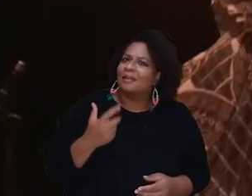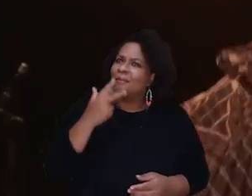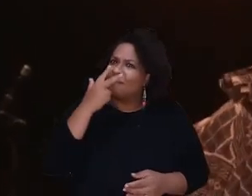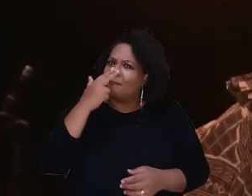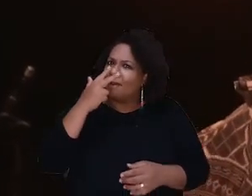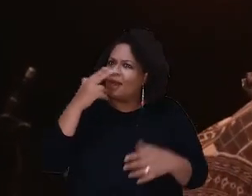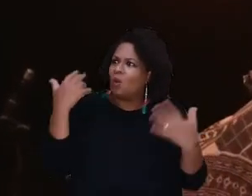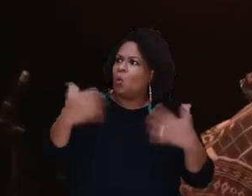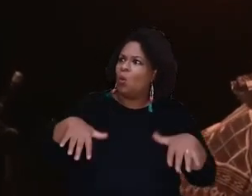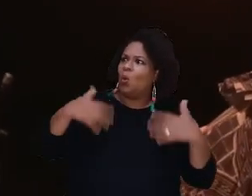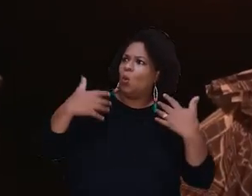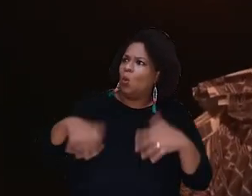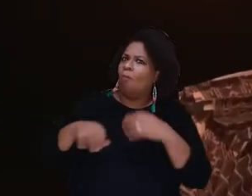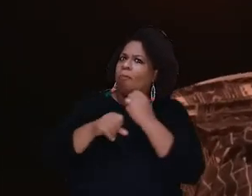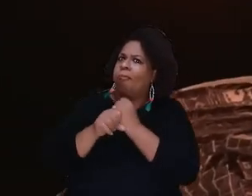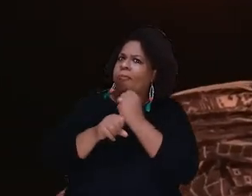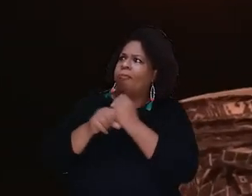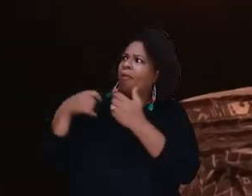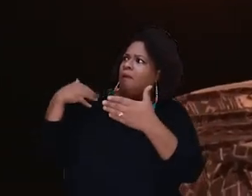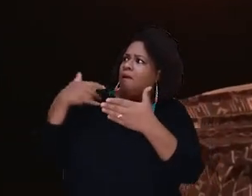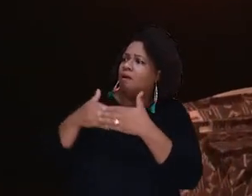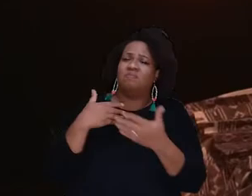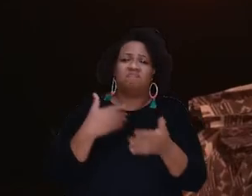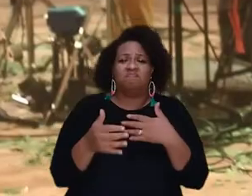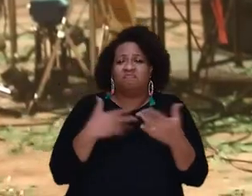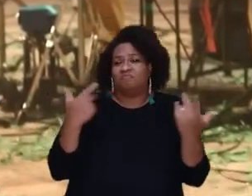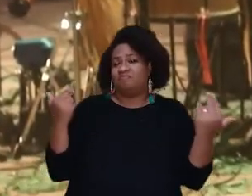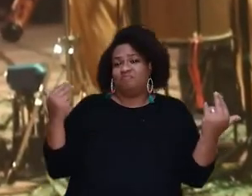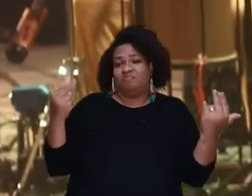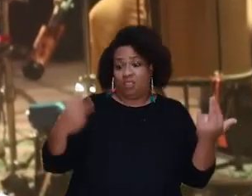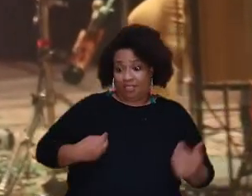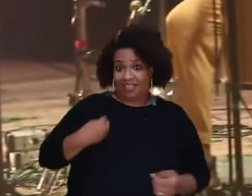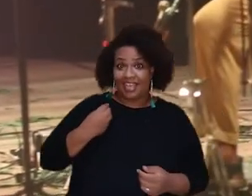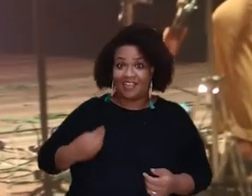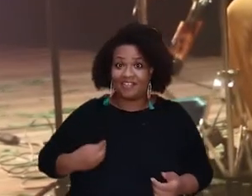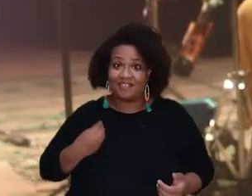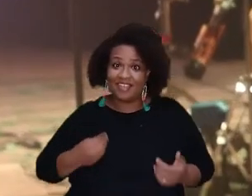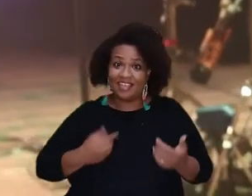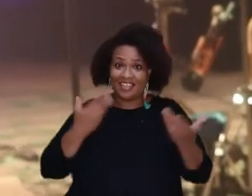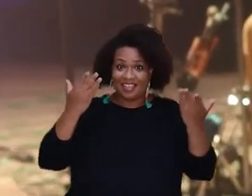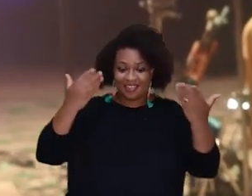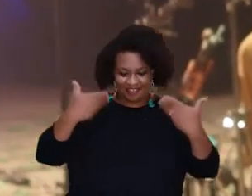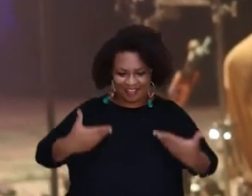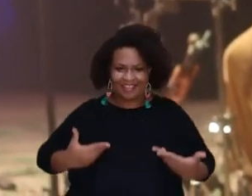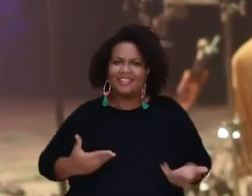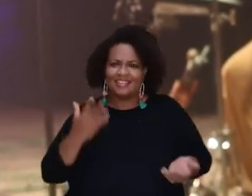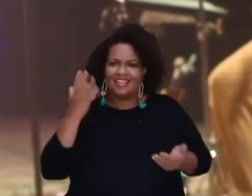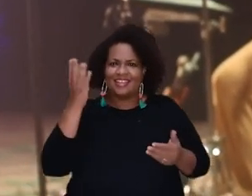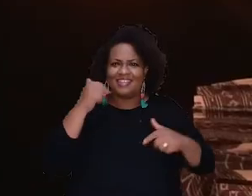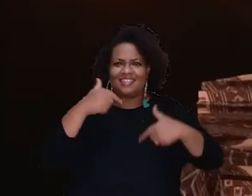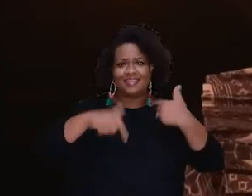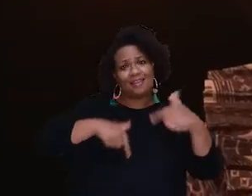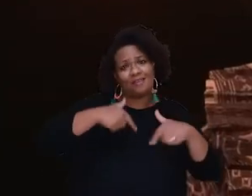anos parece tempo demais, mas tanto faz se tô viva, moça, e sei